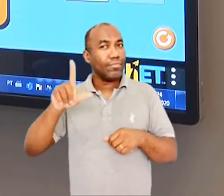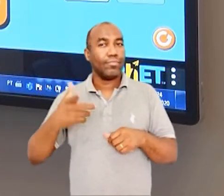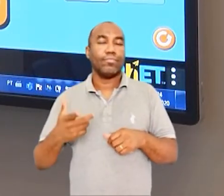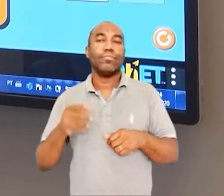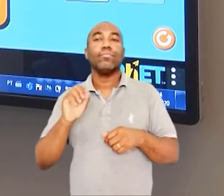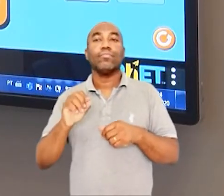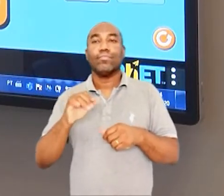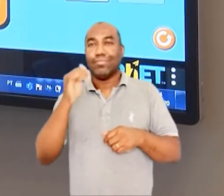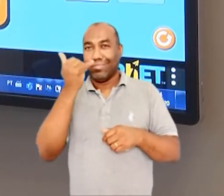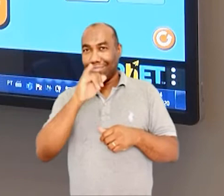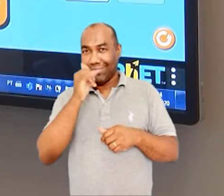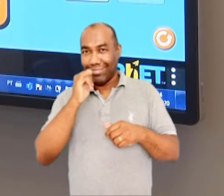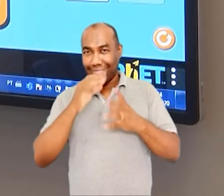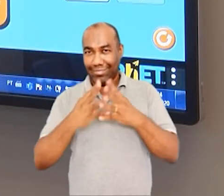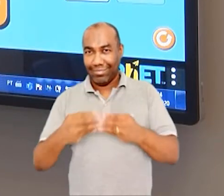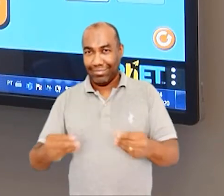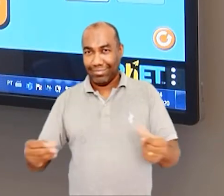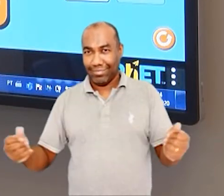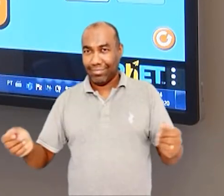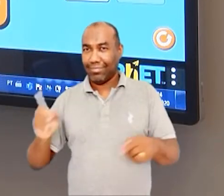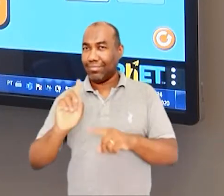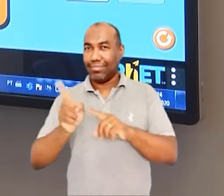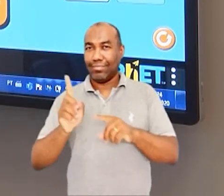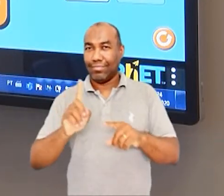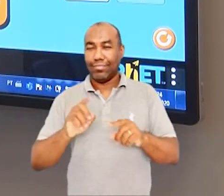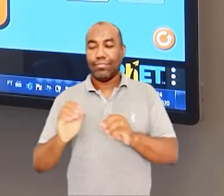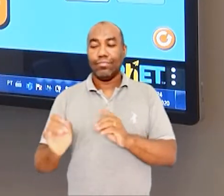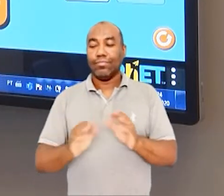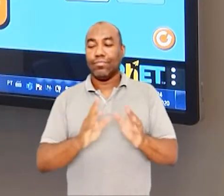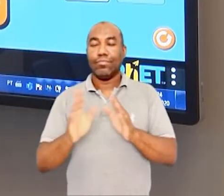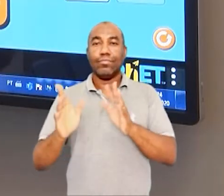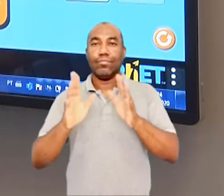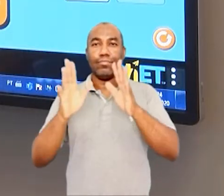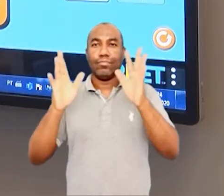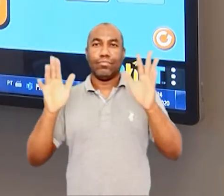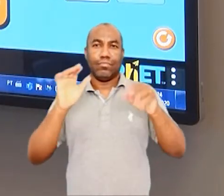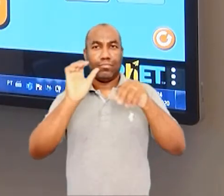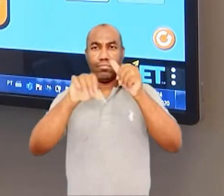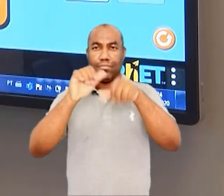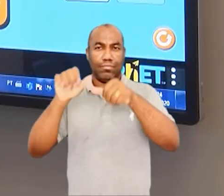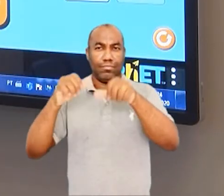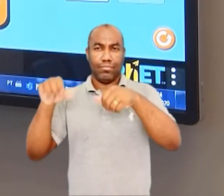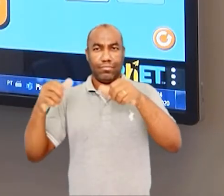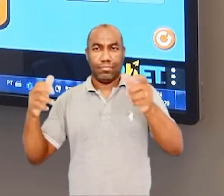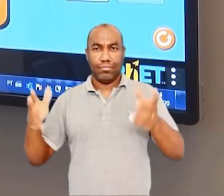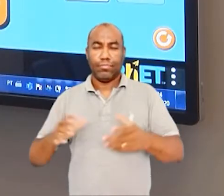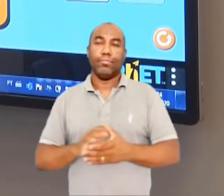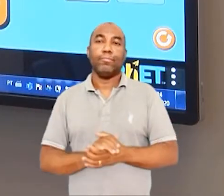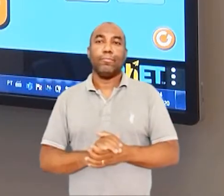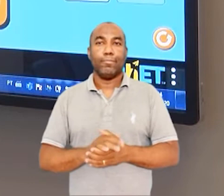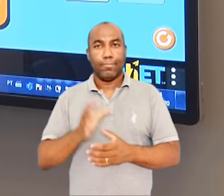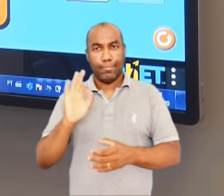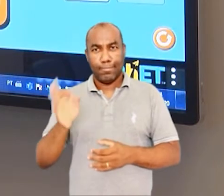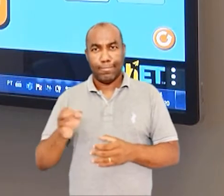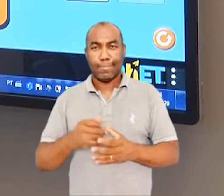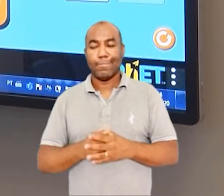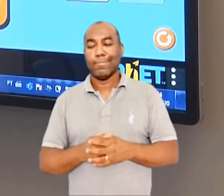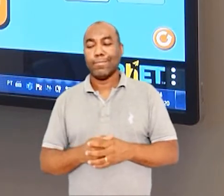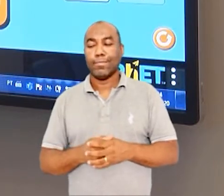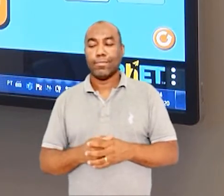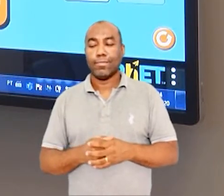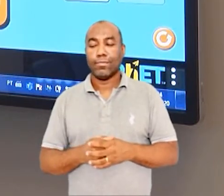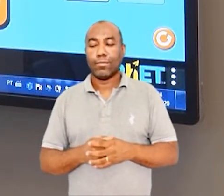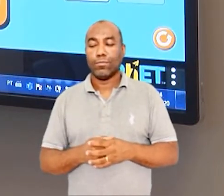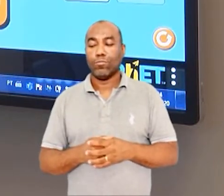A energia dessa bateria vai se transformar em outras modalidades de energia, tá certo?